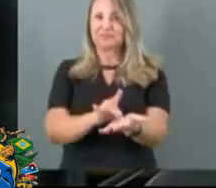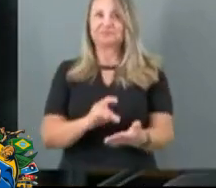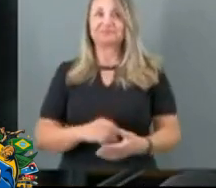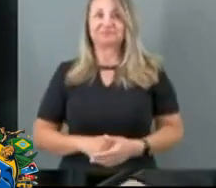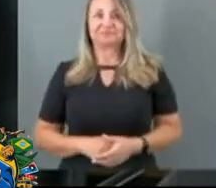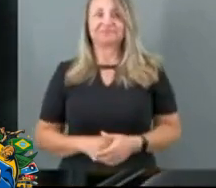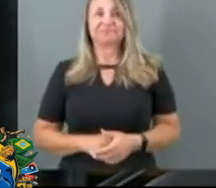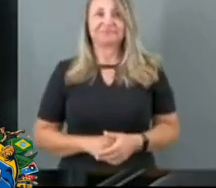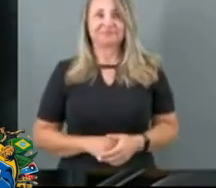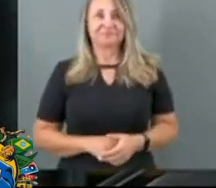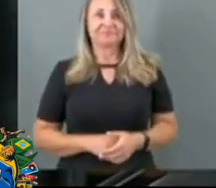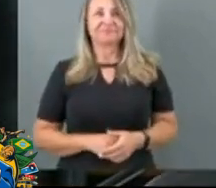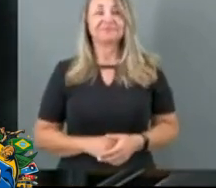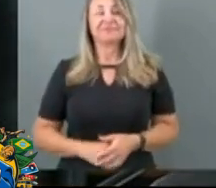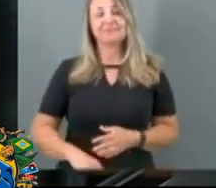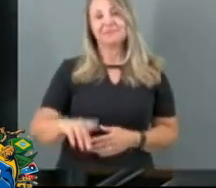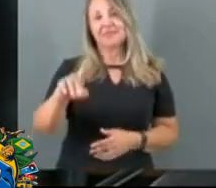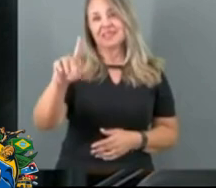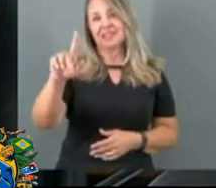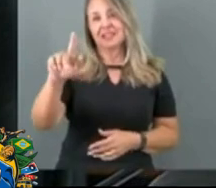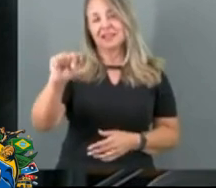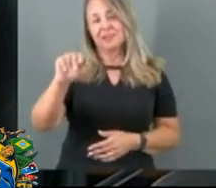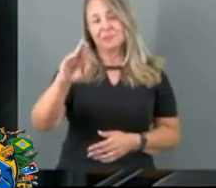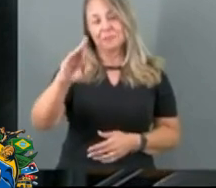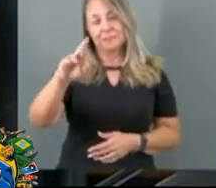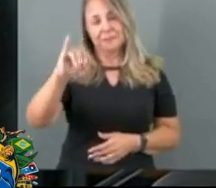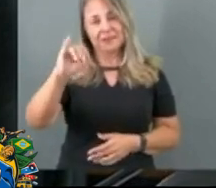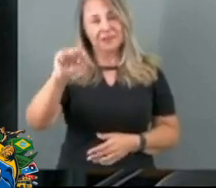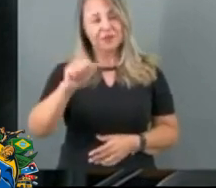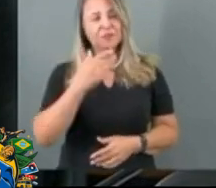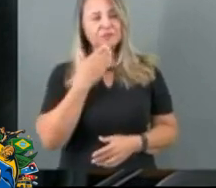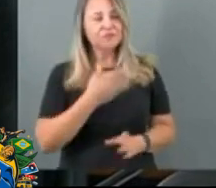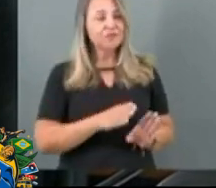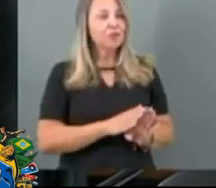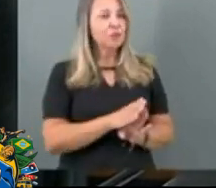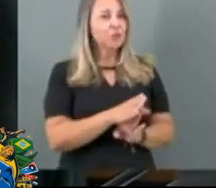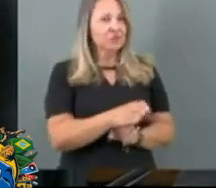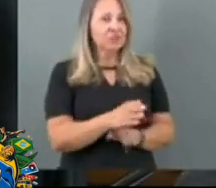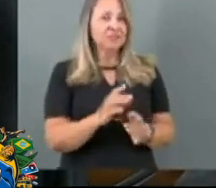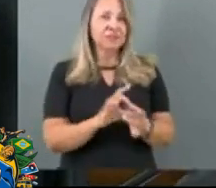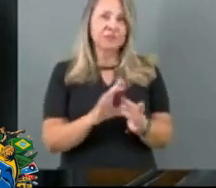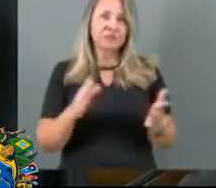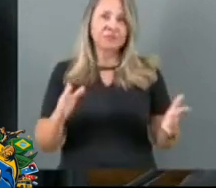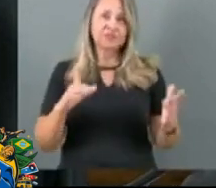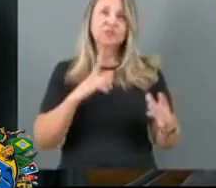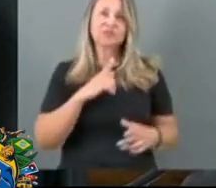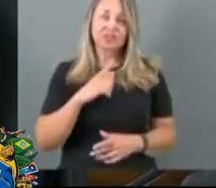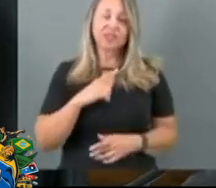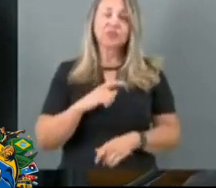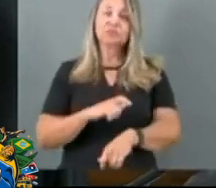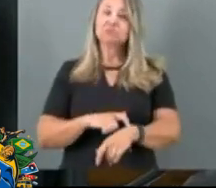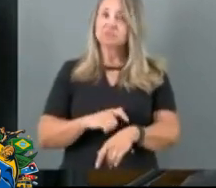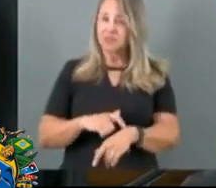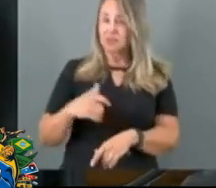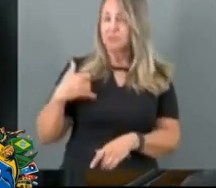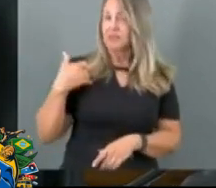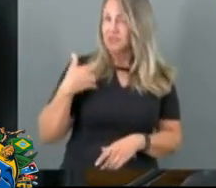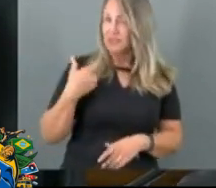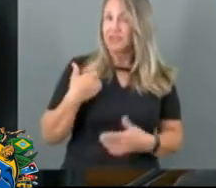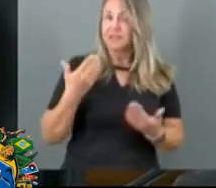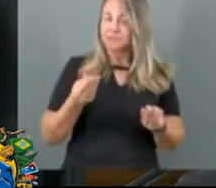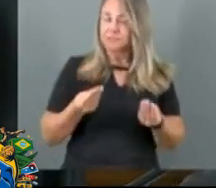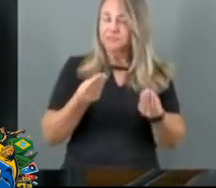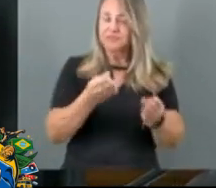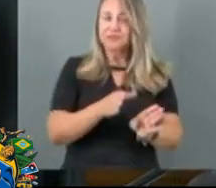Doutor Gabriel, eu gostaria de começar com um conselho. Se me permite, eu acho que eu tenho idade para isso. Primeiro,